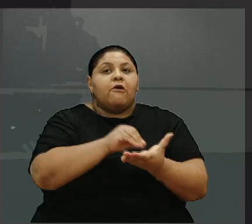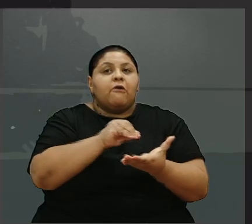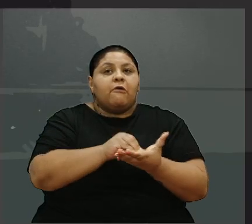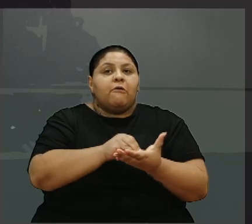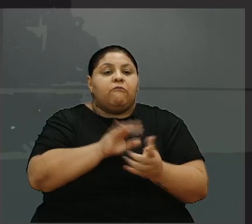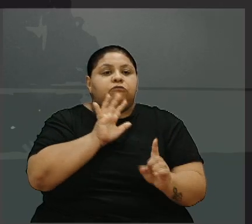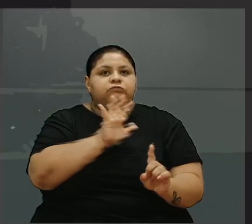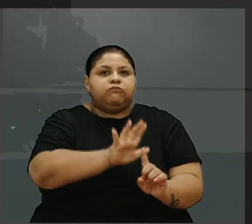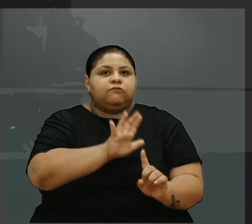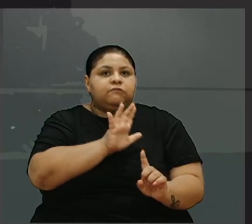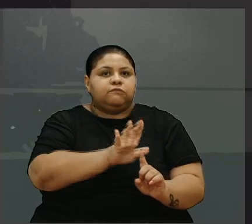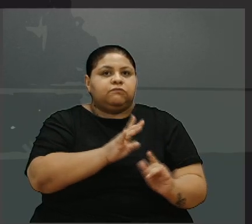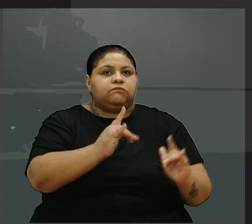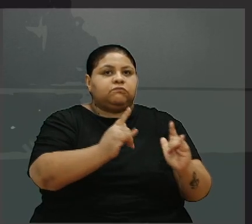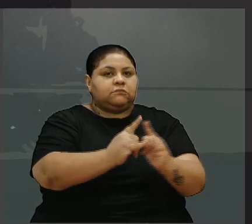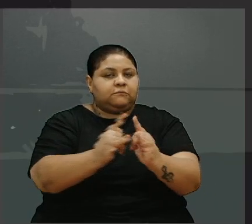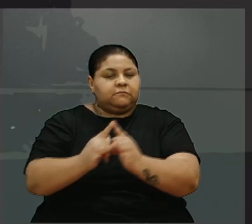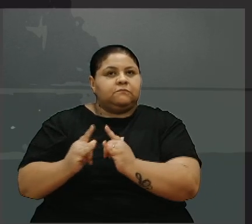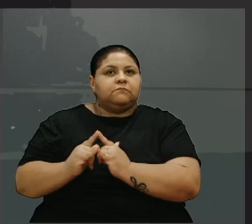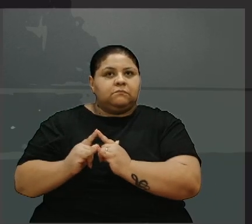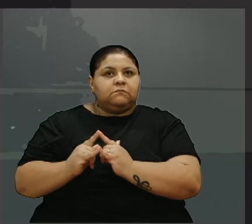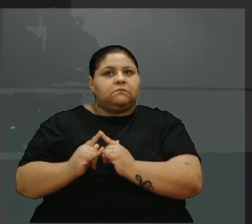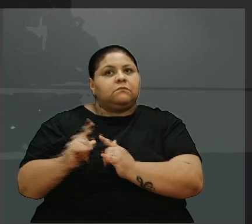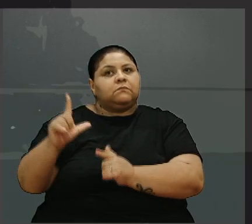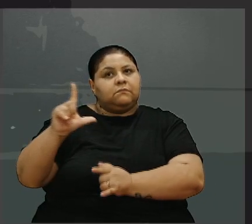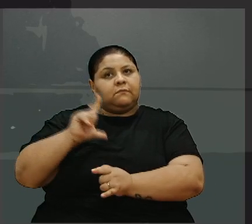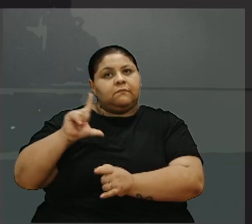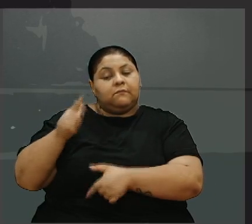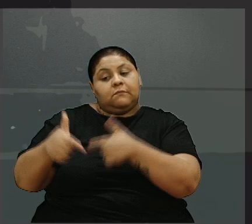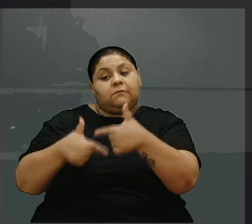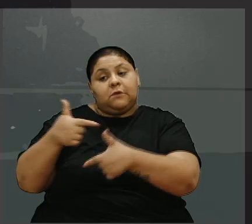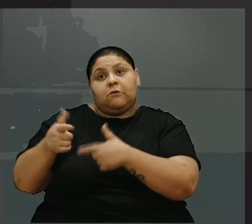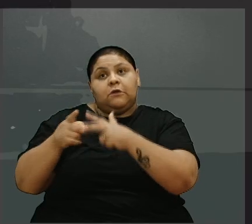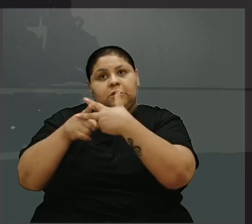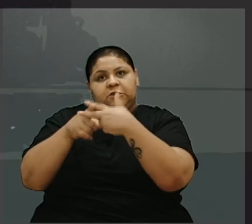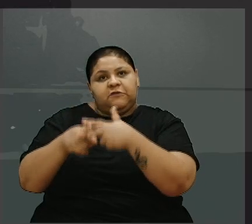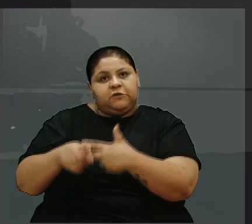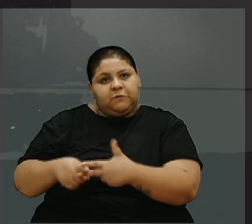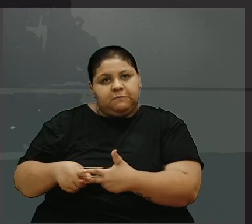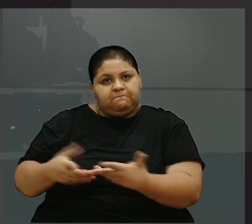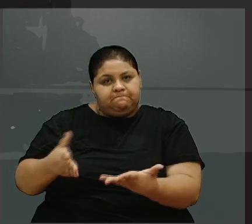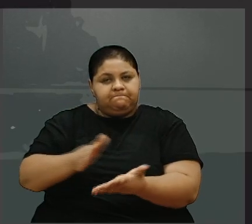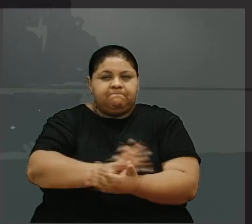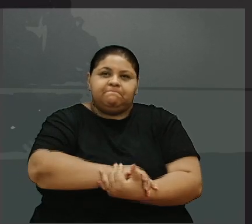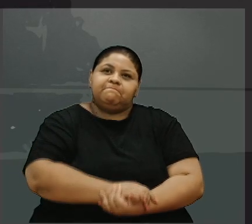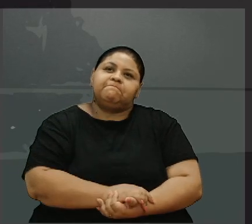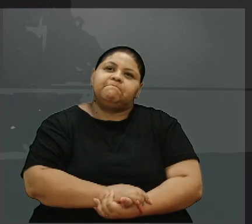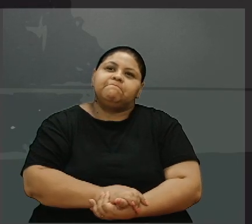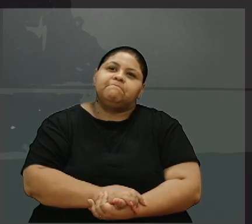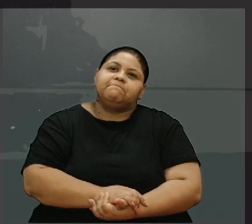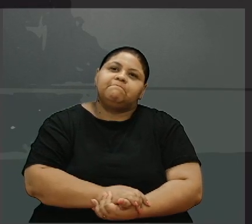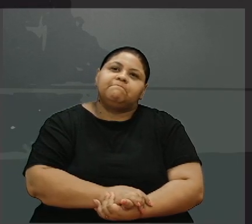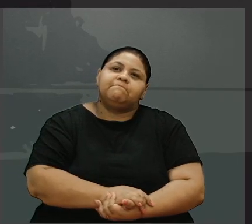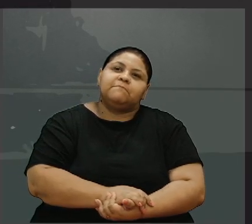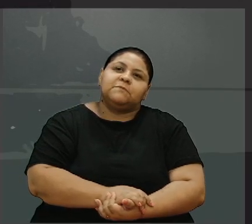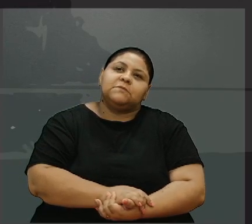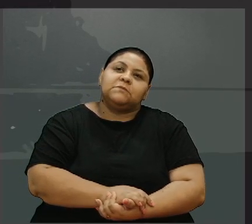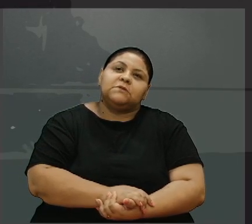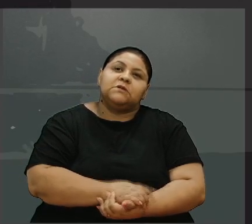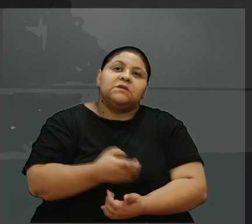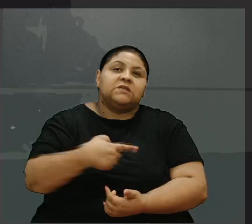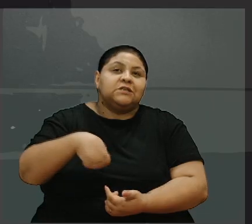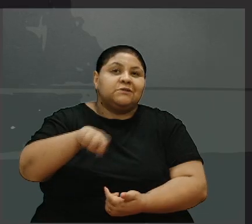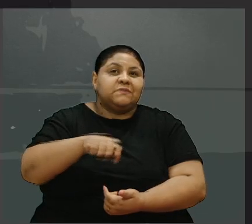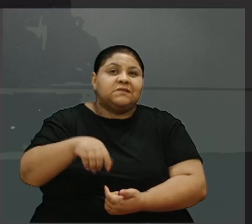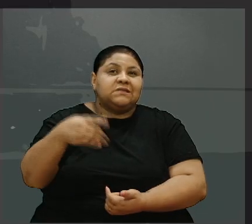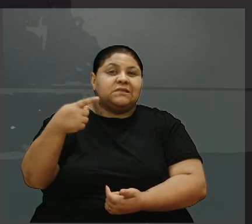pressionar mais as entidades nesse sentido, que têm os seus serviços de manutenções. Então, a gente precisa aqui